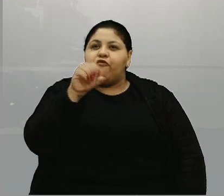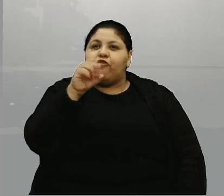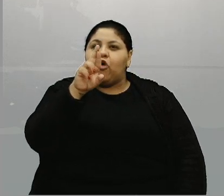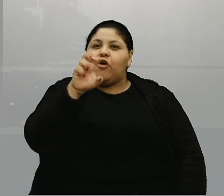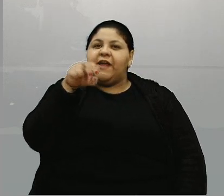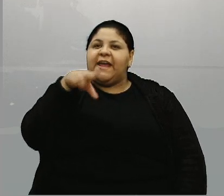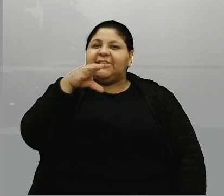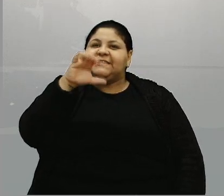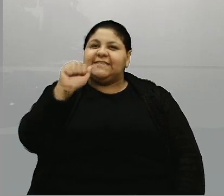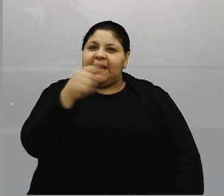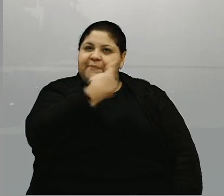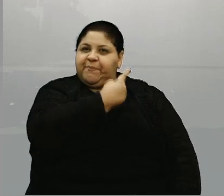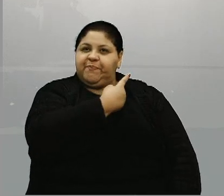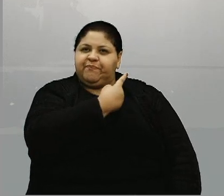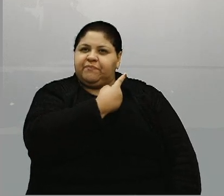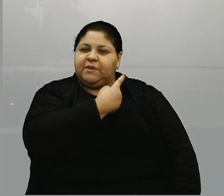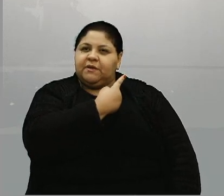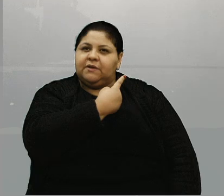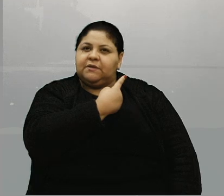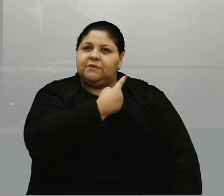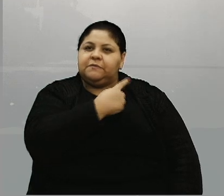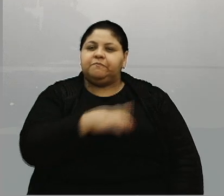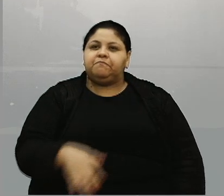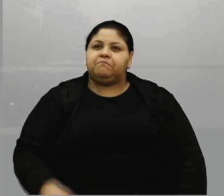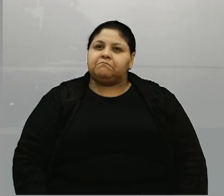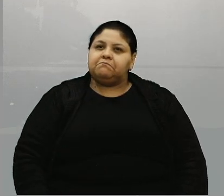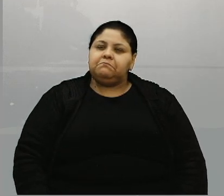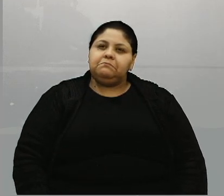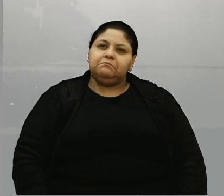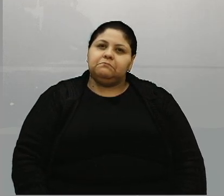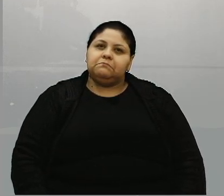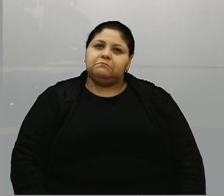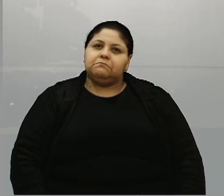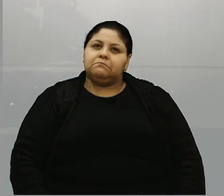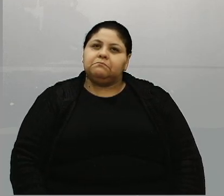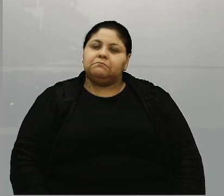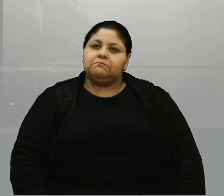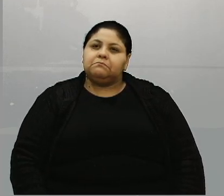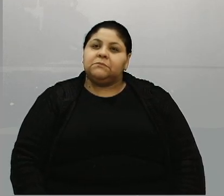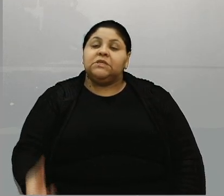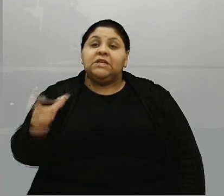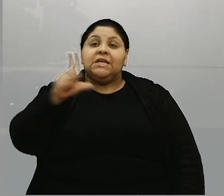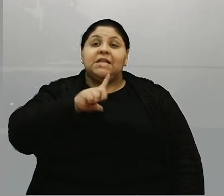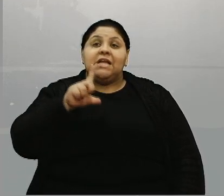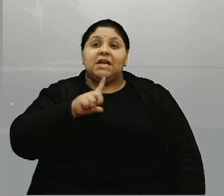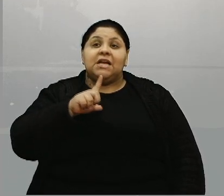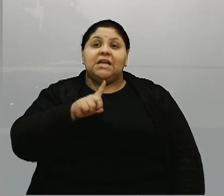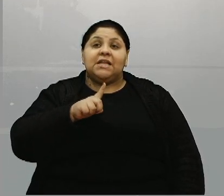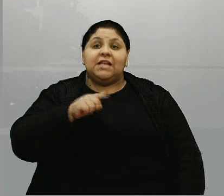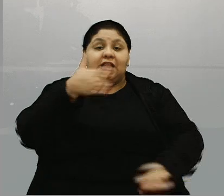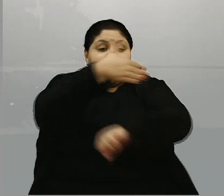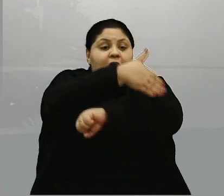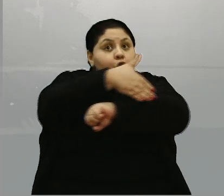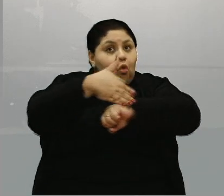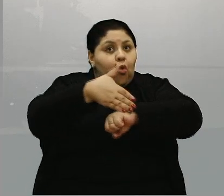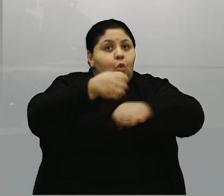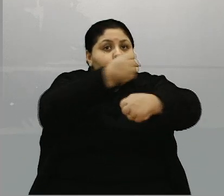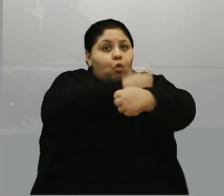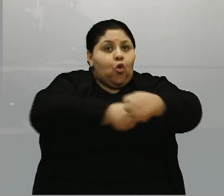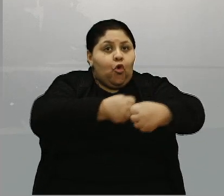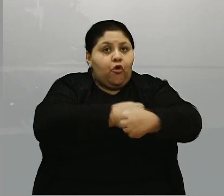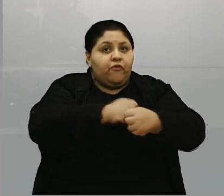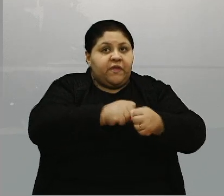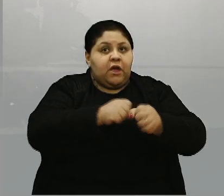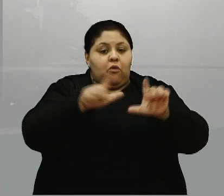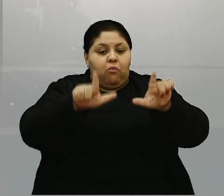bisteca... Isto ali, vereador Fantinel. E ela tem que ser feita na rua, ela tem um tamanho e